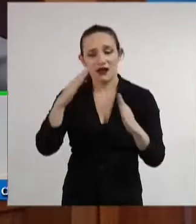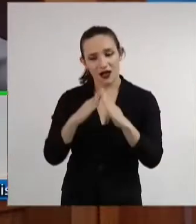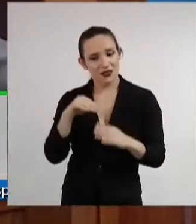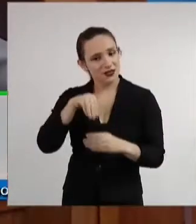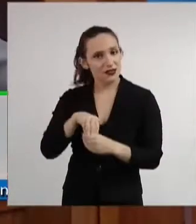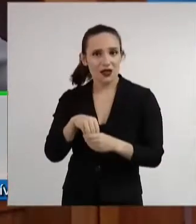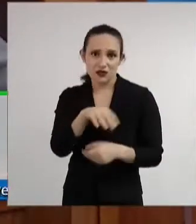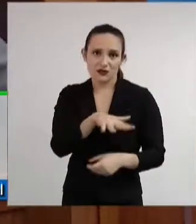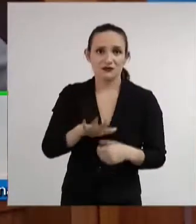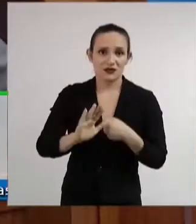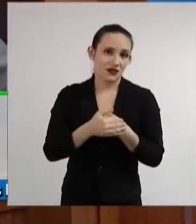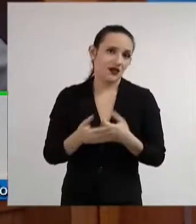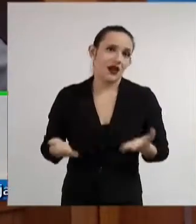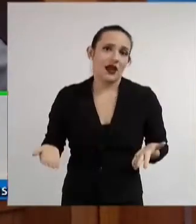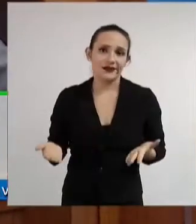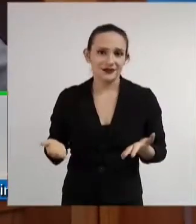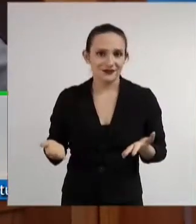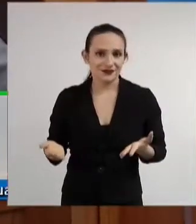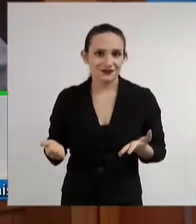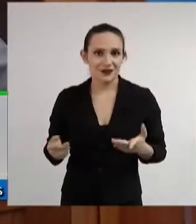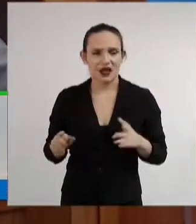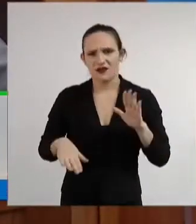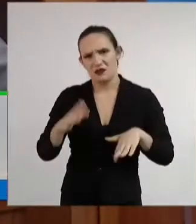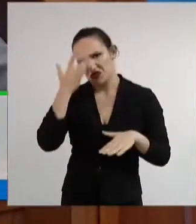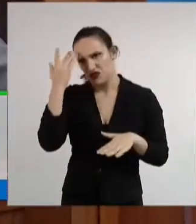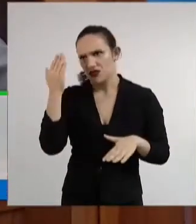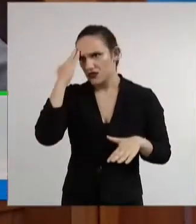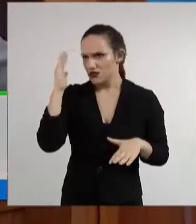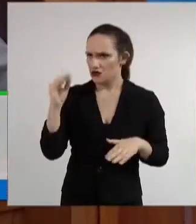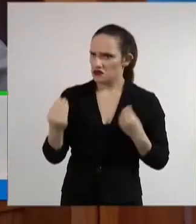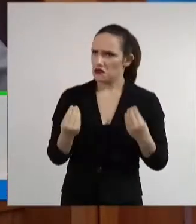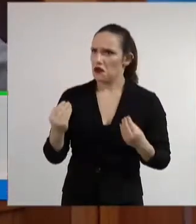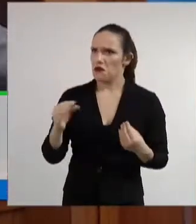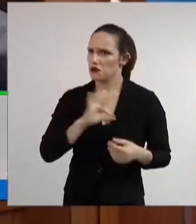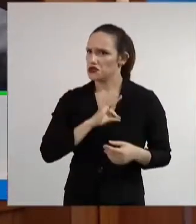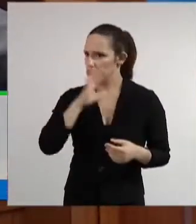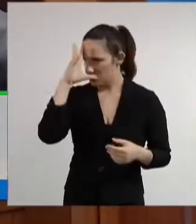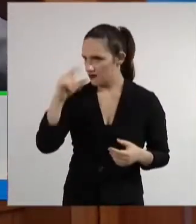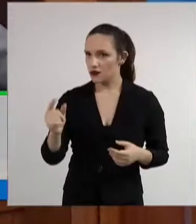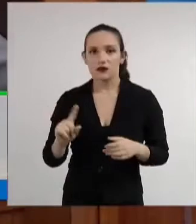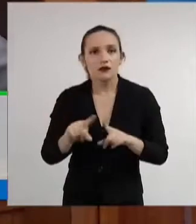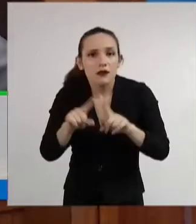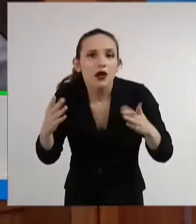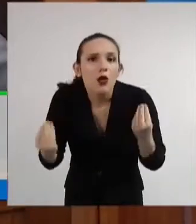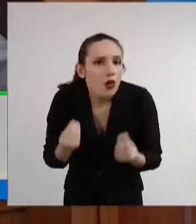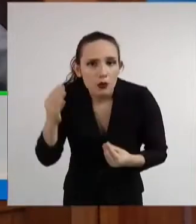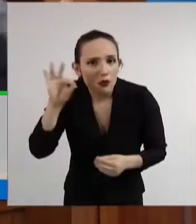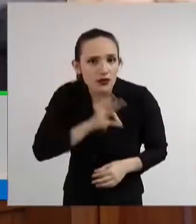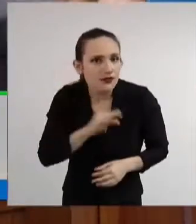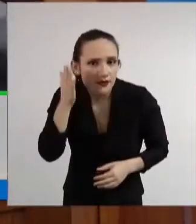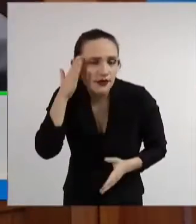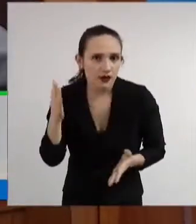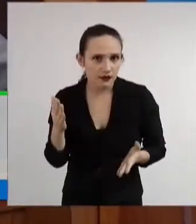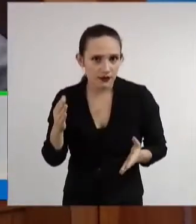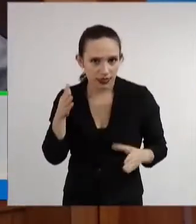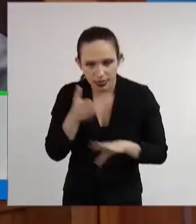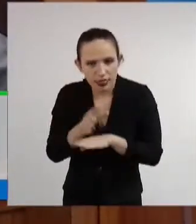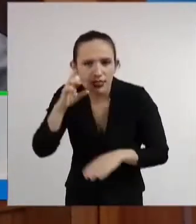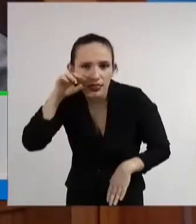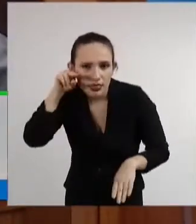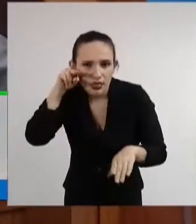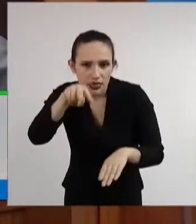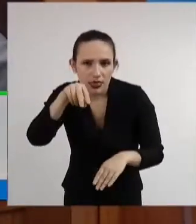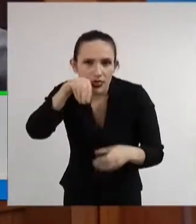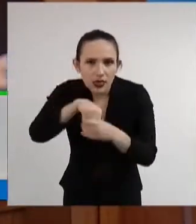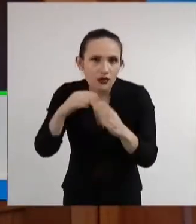dele. Então, às vezes as pessoas não entendem, a polícia não resolve. Como que a polícia vai resolver? Vai morar dentro da casa da